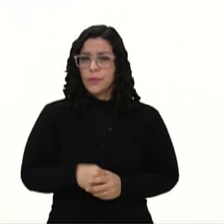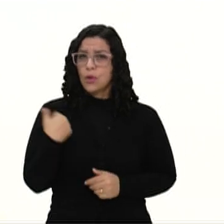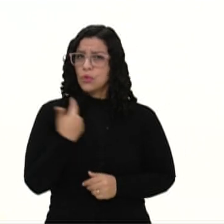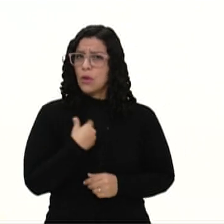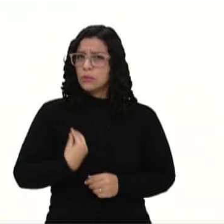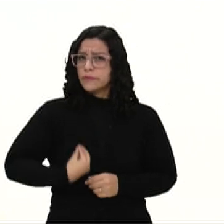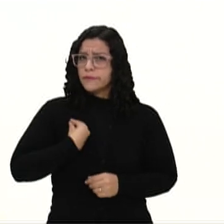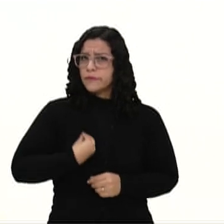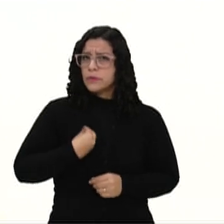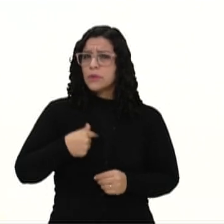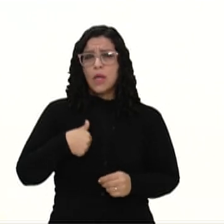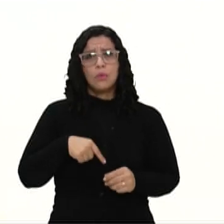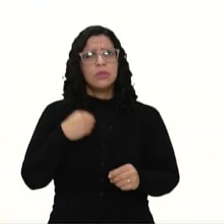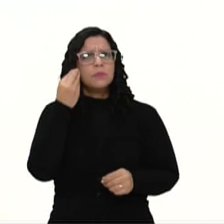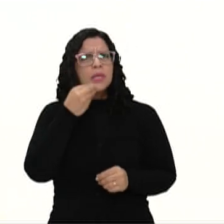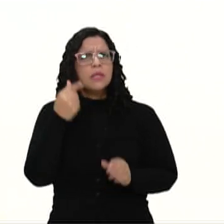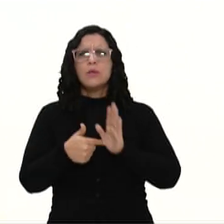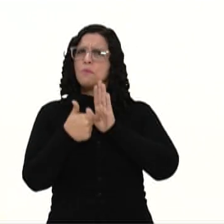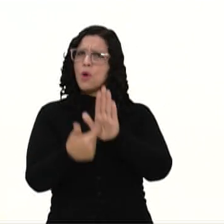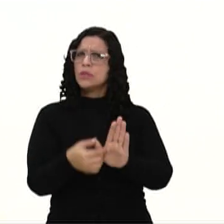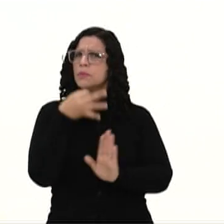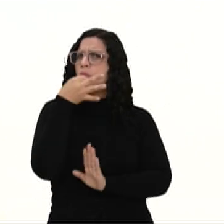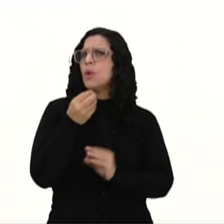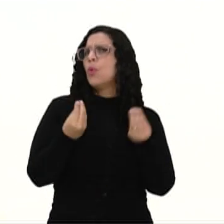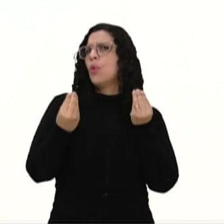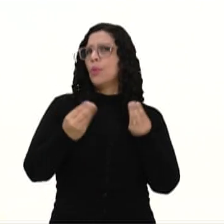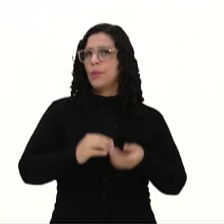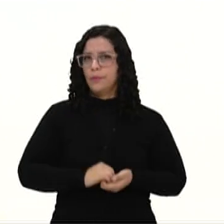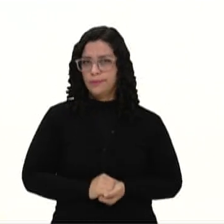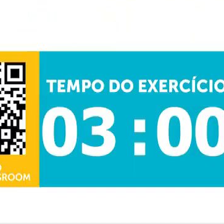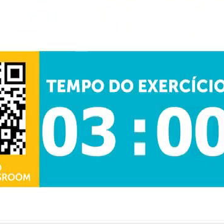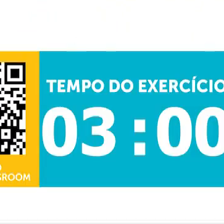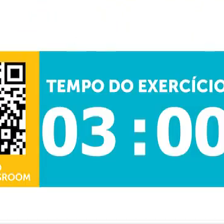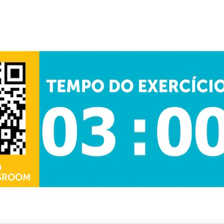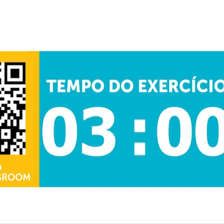nós mostramos o que pensamos?